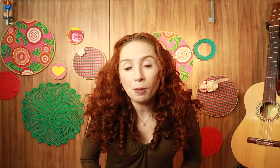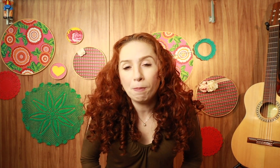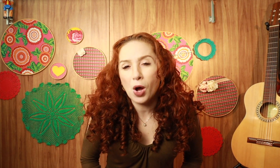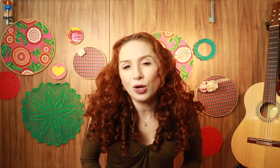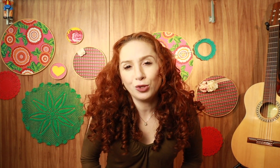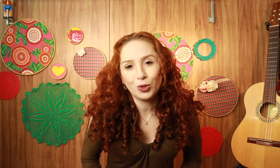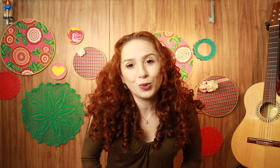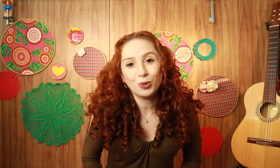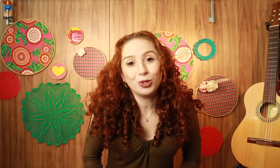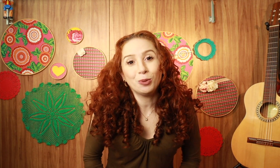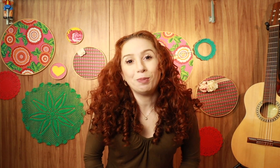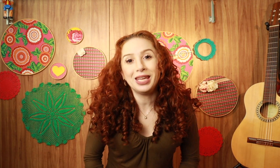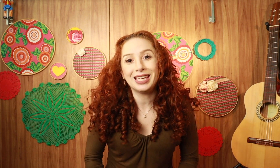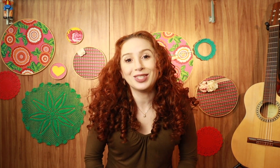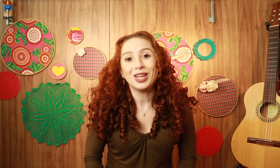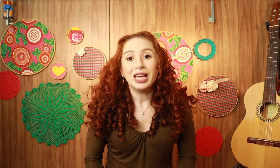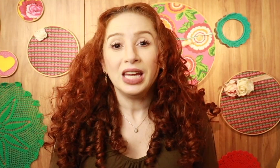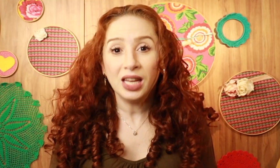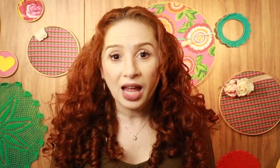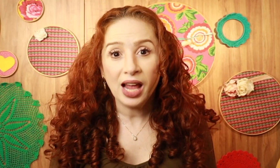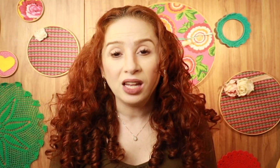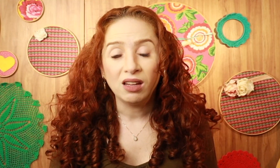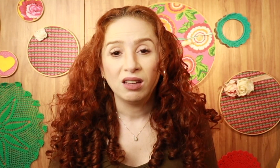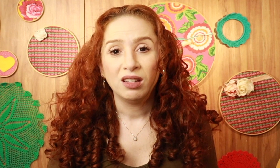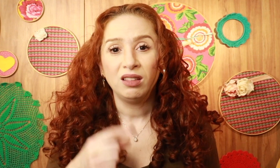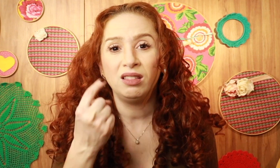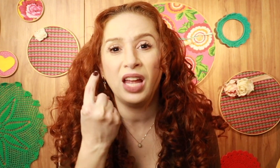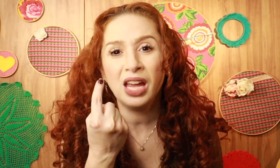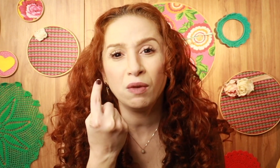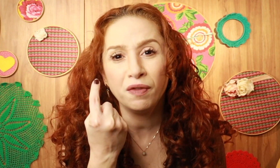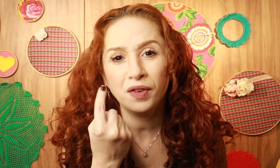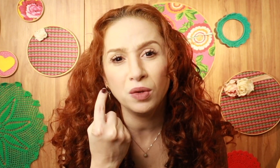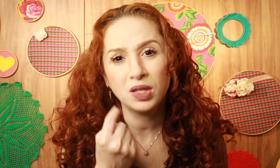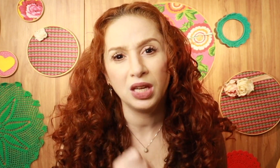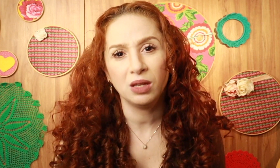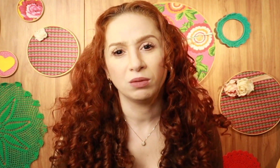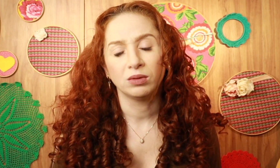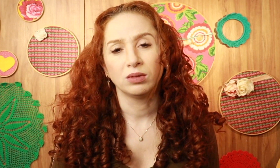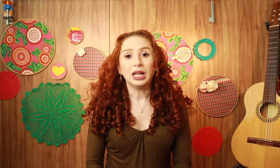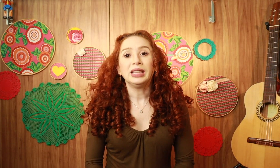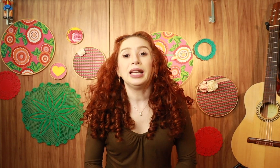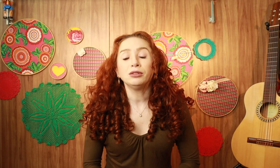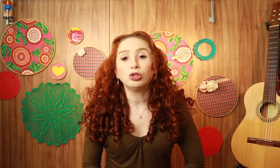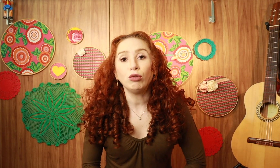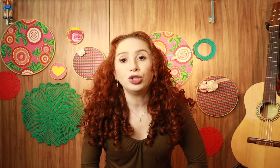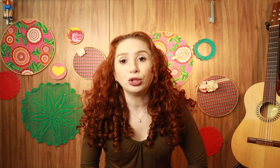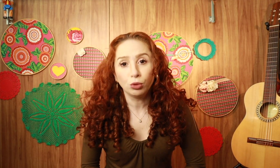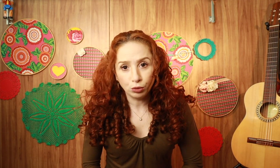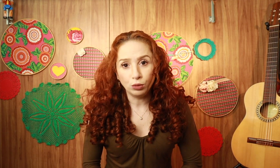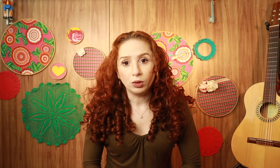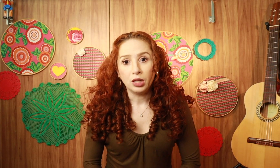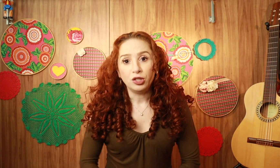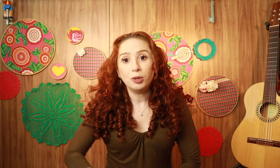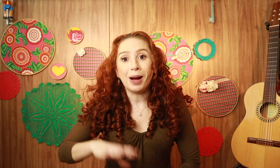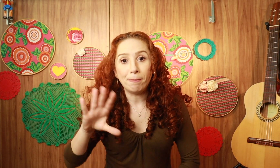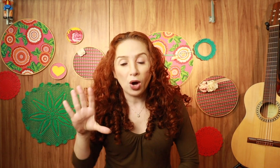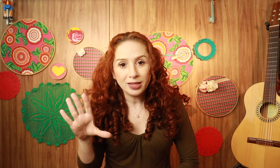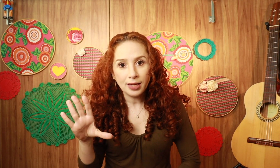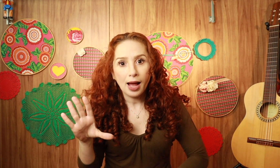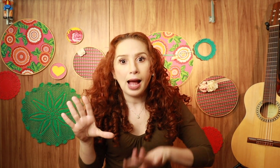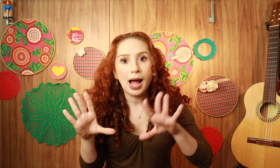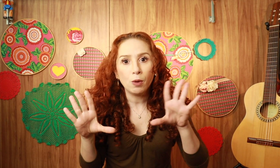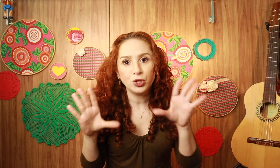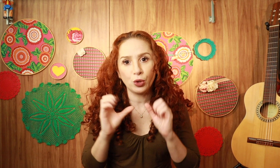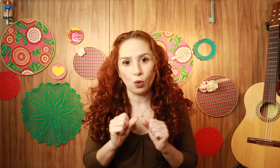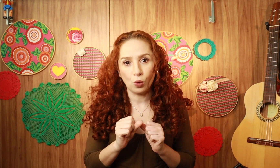amiguinhos pomposos com suas jubinhas e nele nem um fiozinho. Tentou de tudo, de